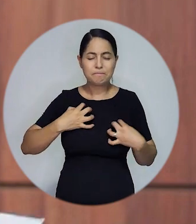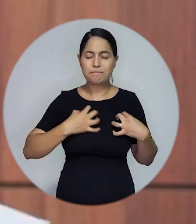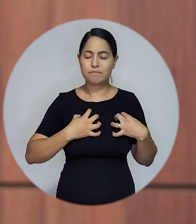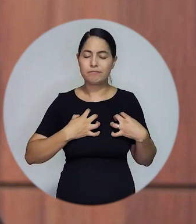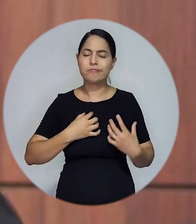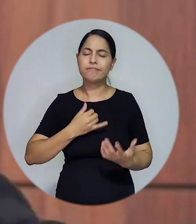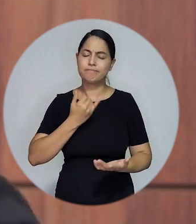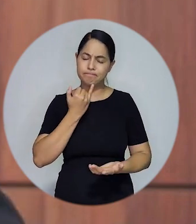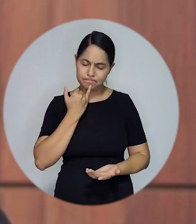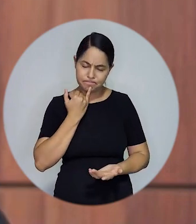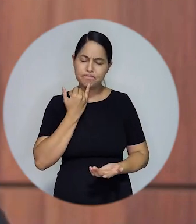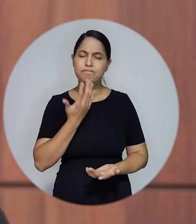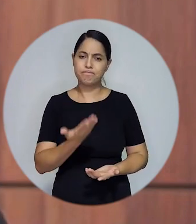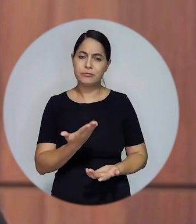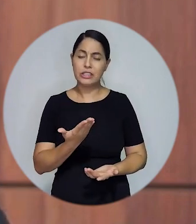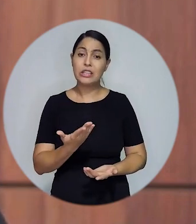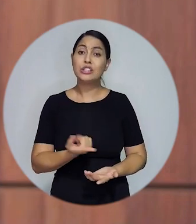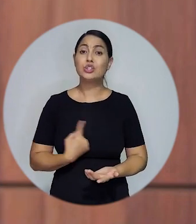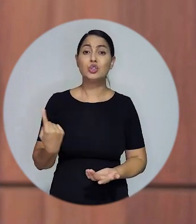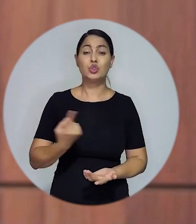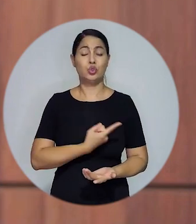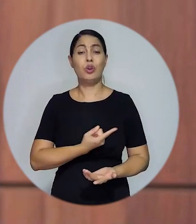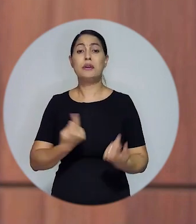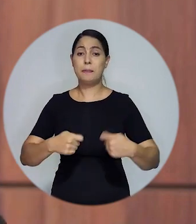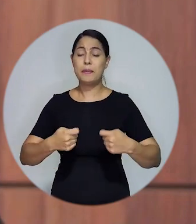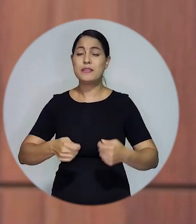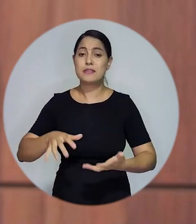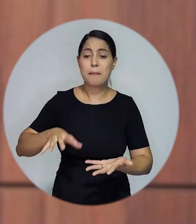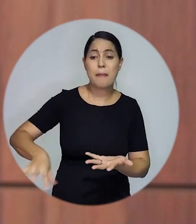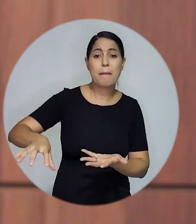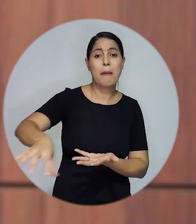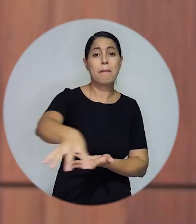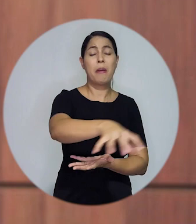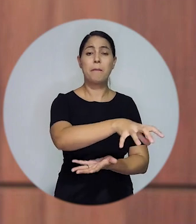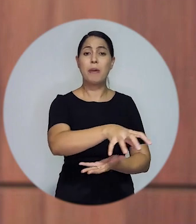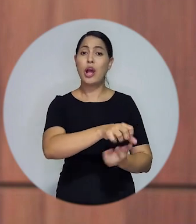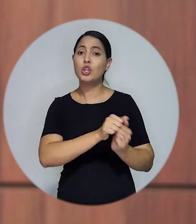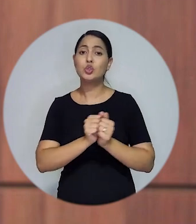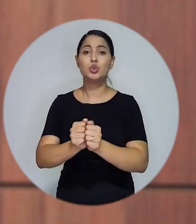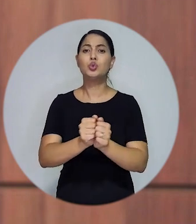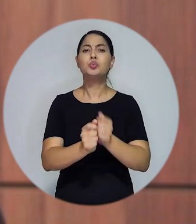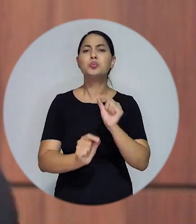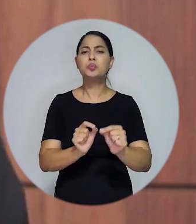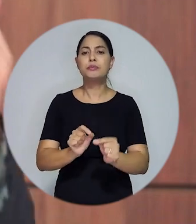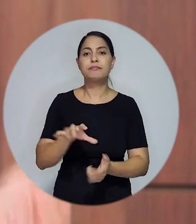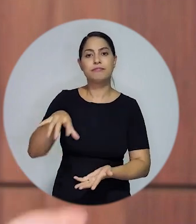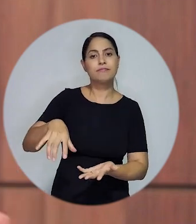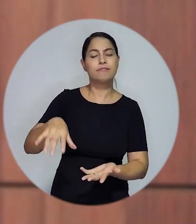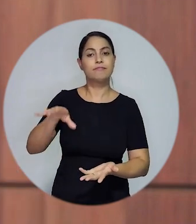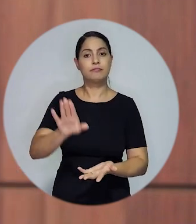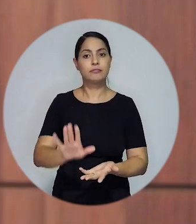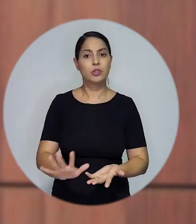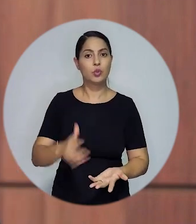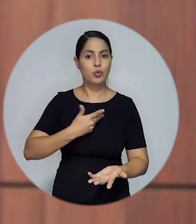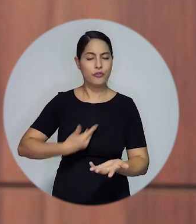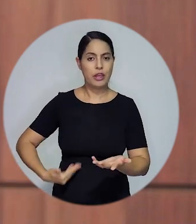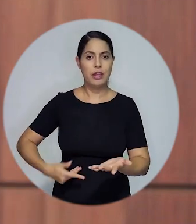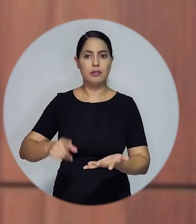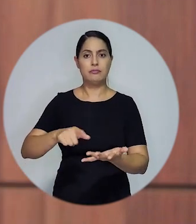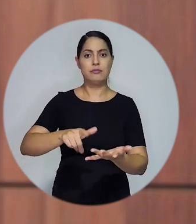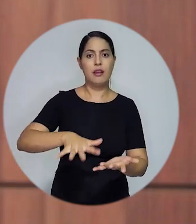infelizmente, nós precisamos juntos, todas as entidades, estatais, organizações